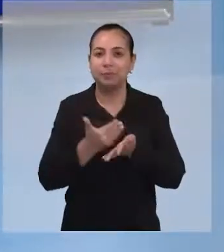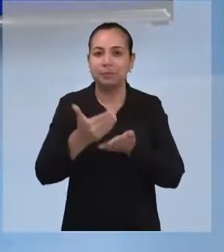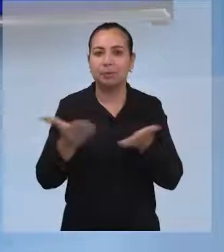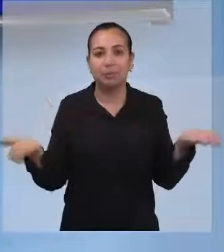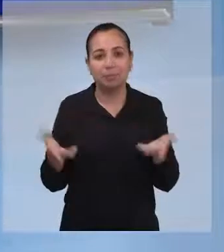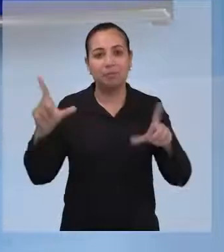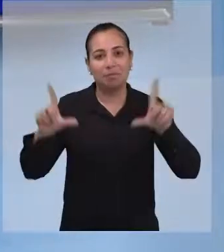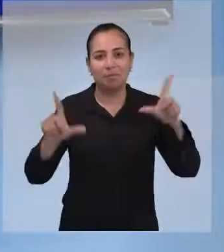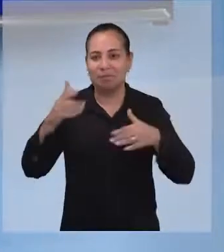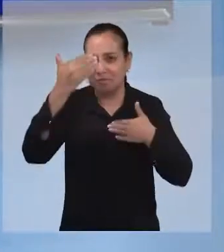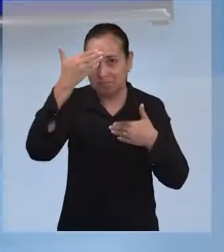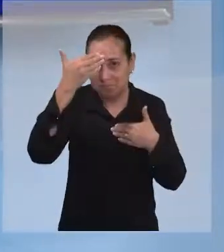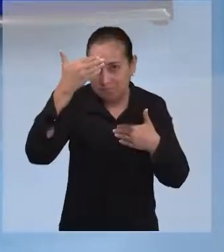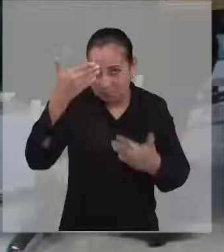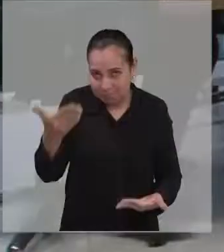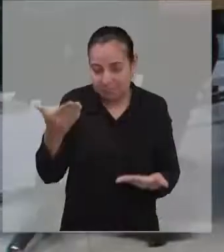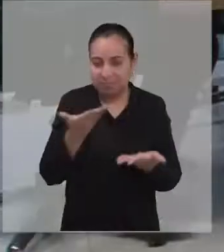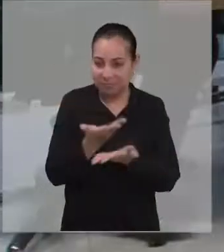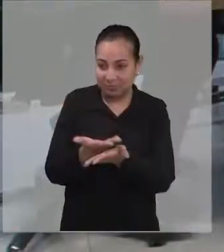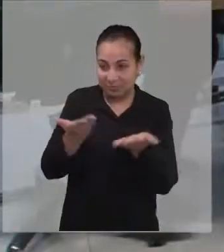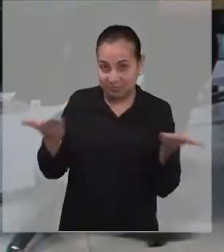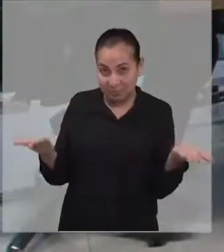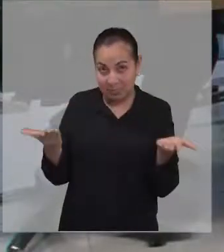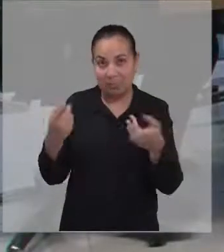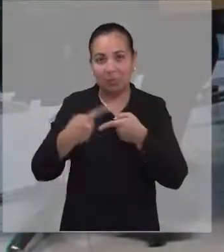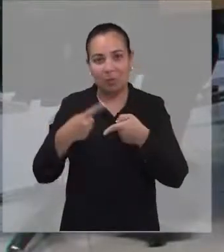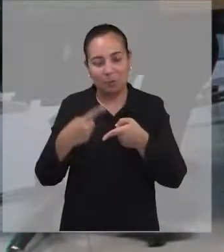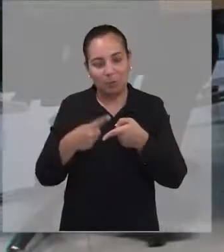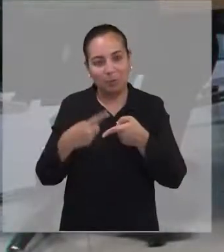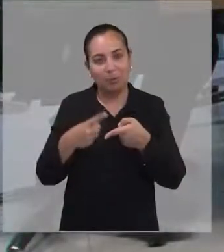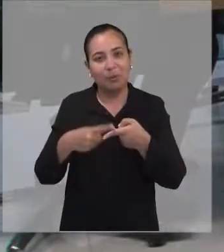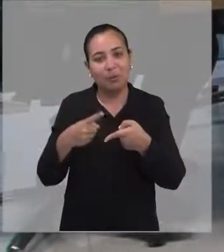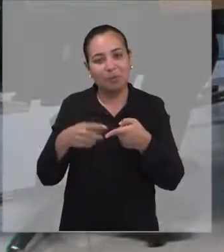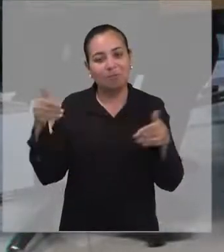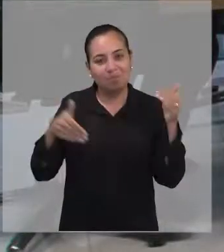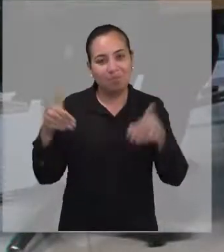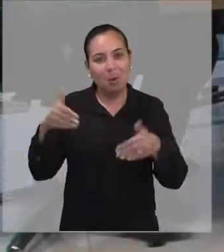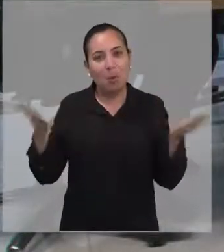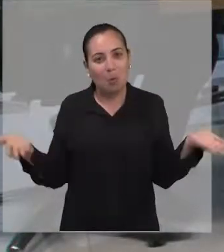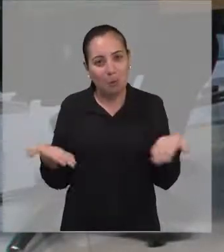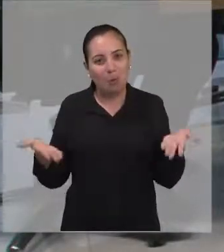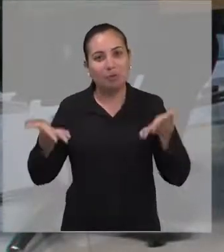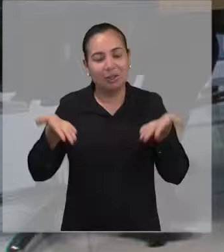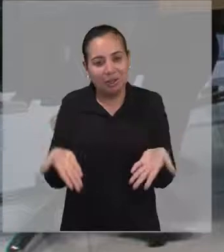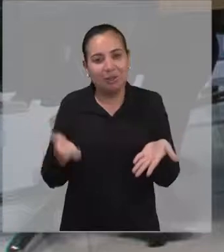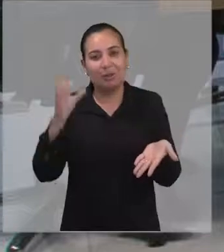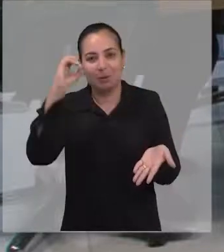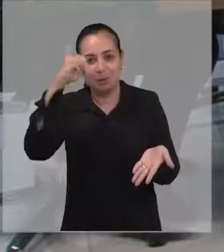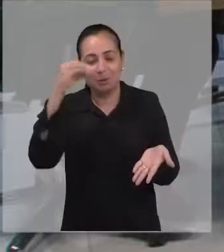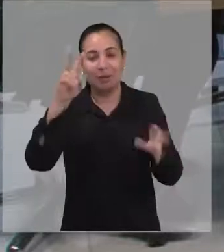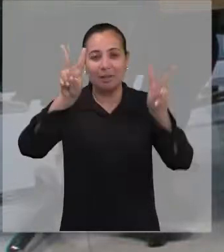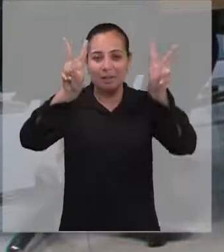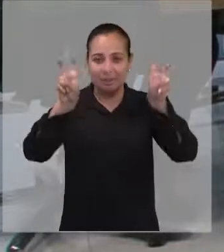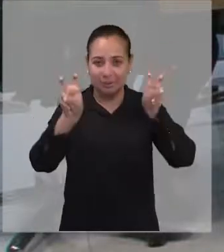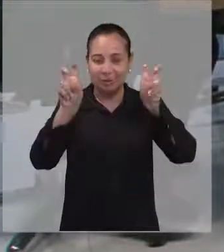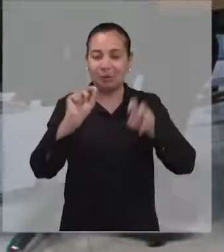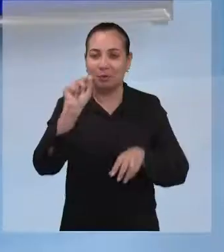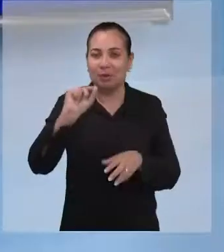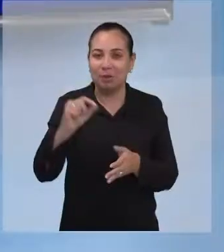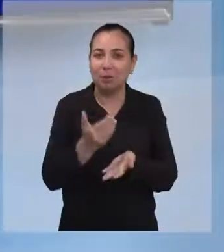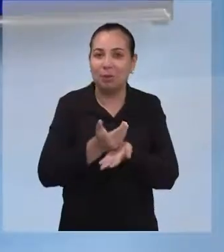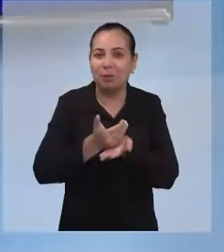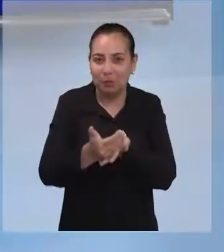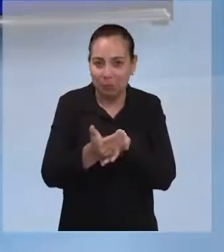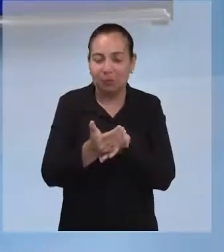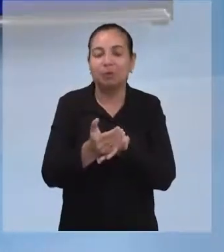o programa, já agradecendo desde já aos senhores pela inestimável colaboração, com o tema objeto